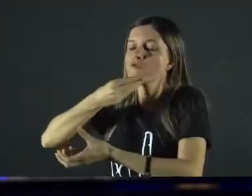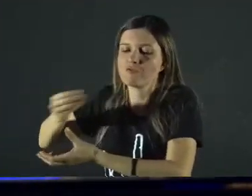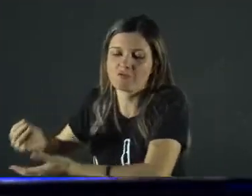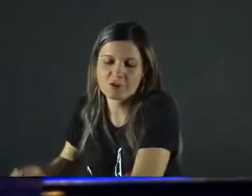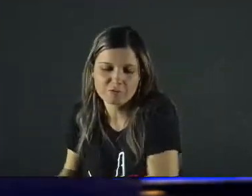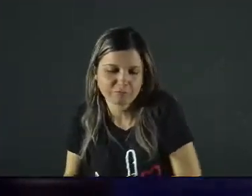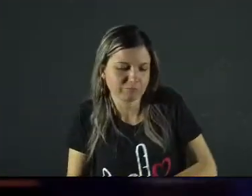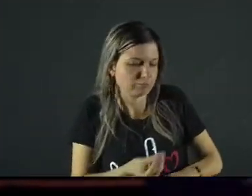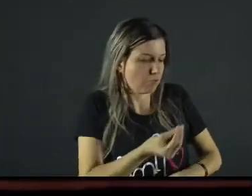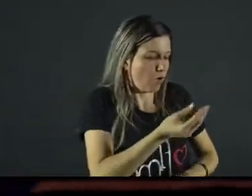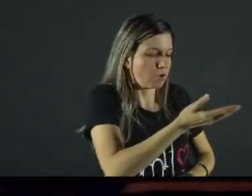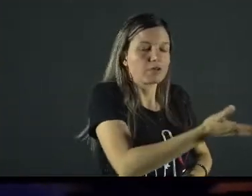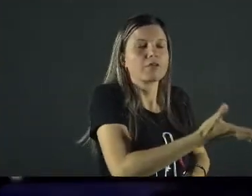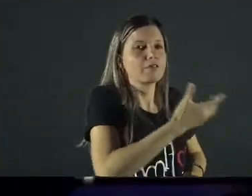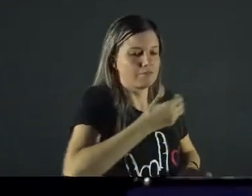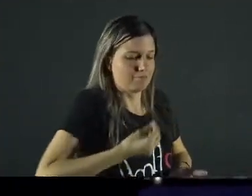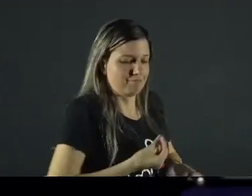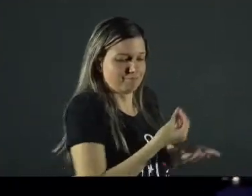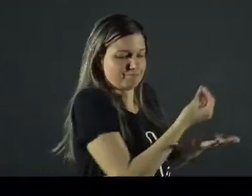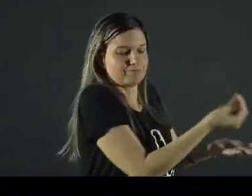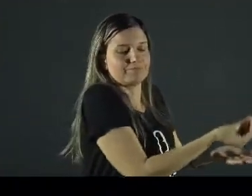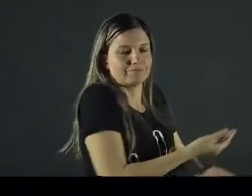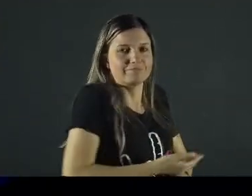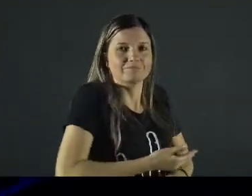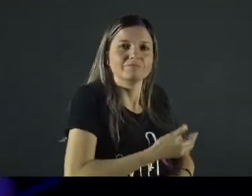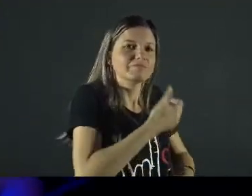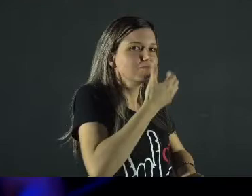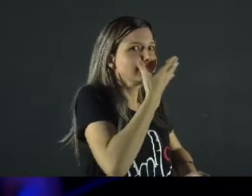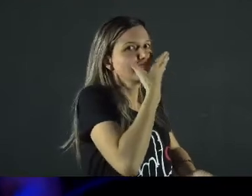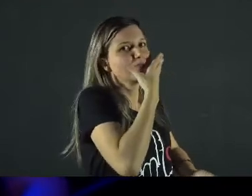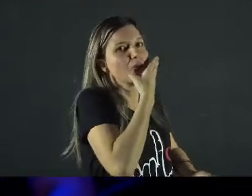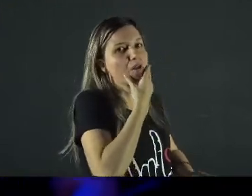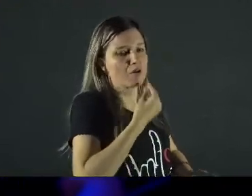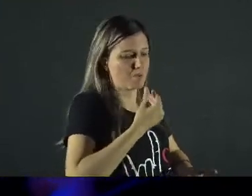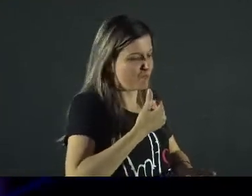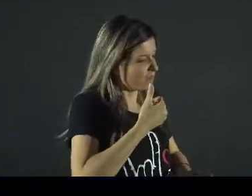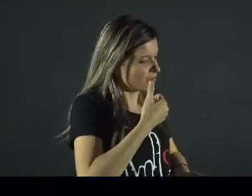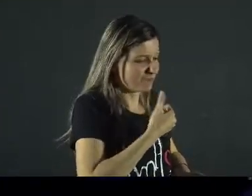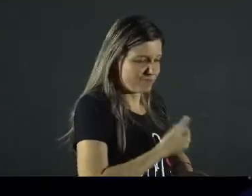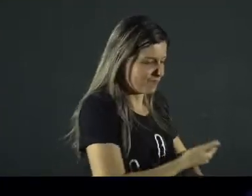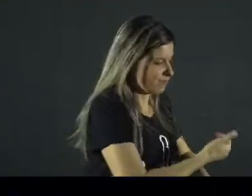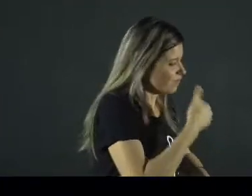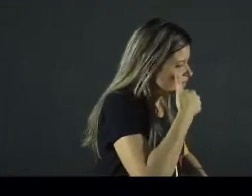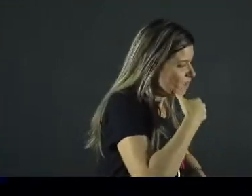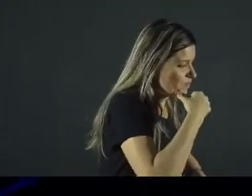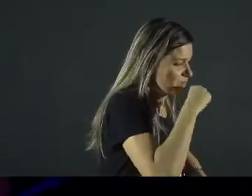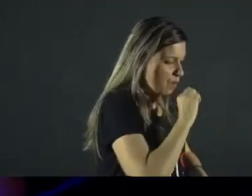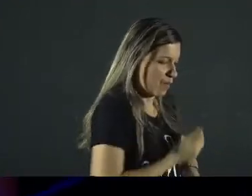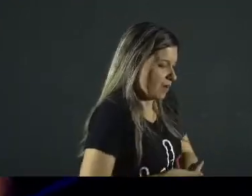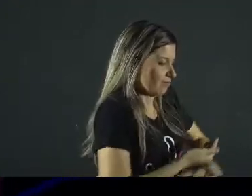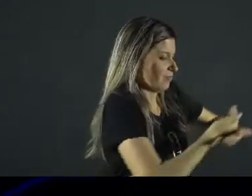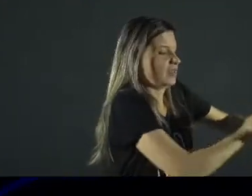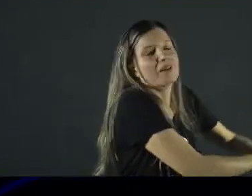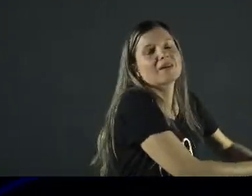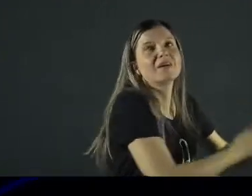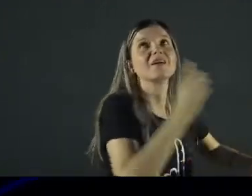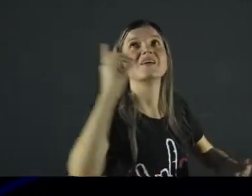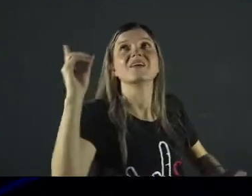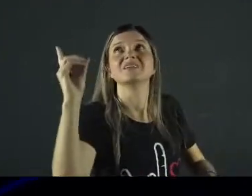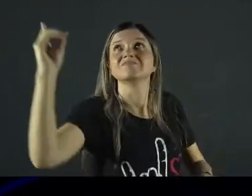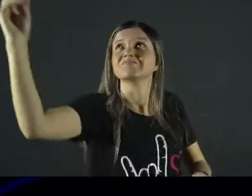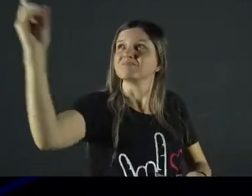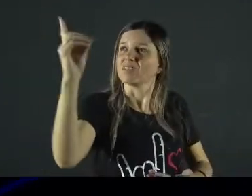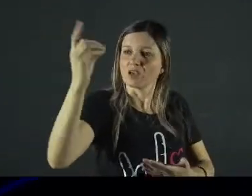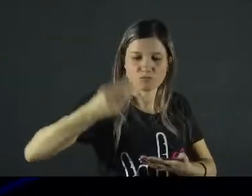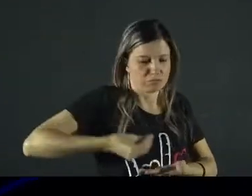dizendo: está aqui o seu filho de volta. Deus não tomou o seu filho, está aqui a sua